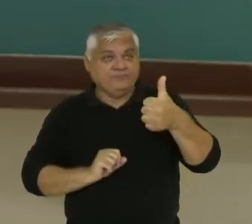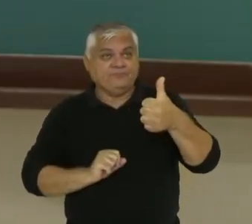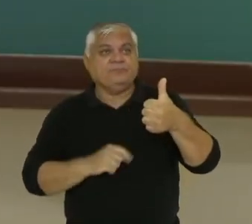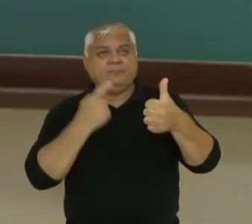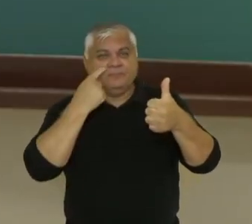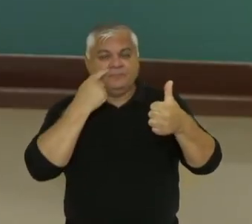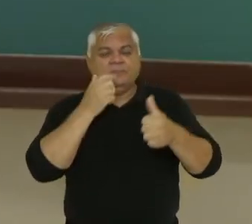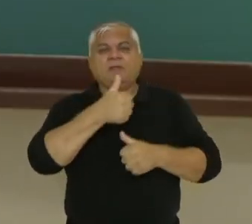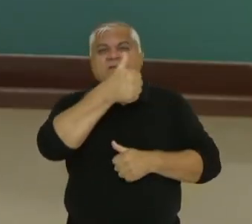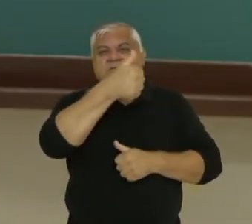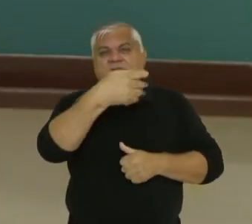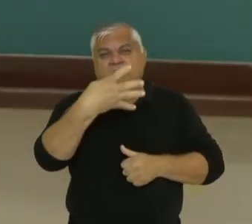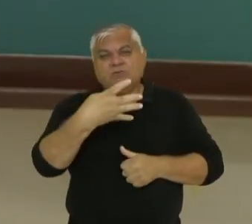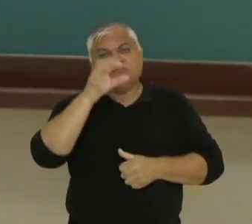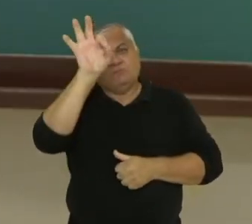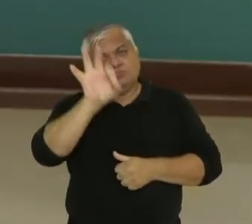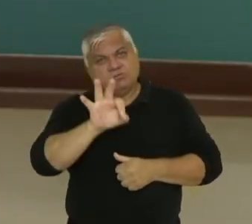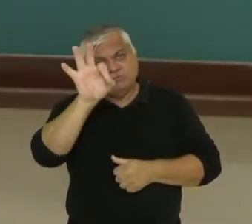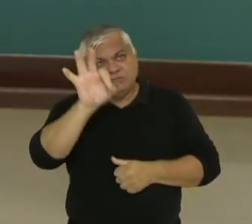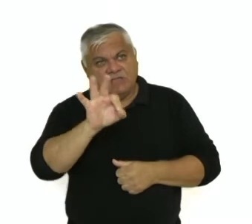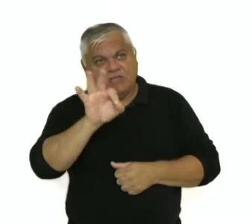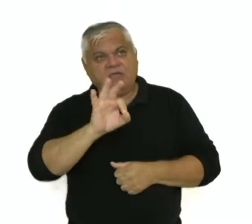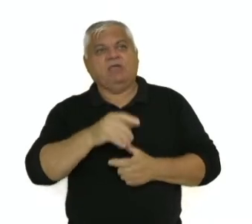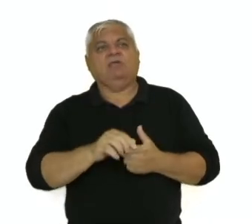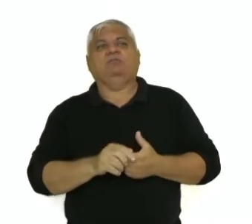taxa 114% de